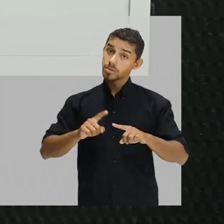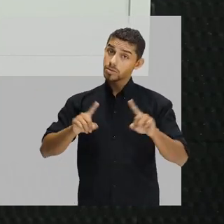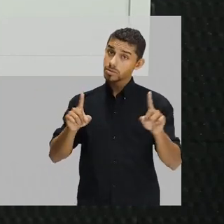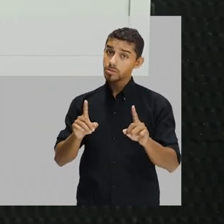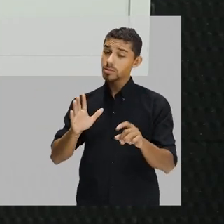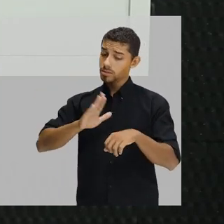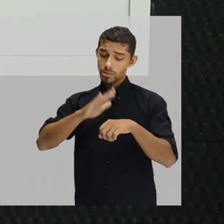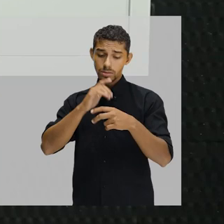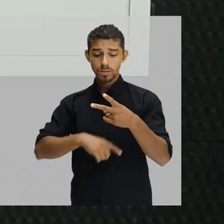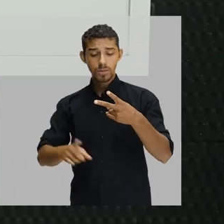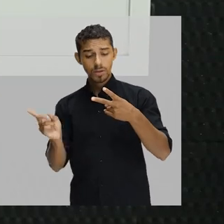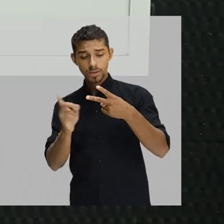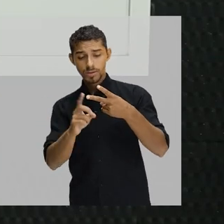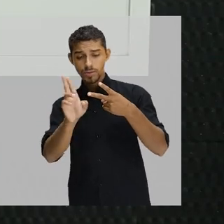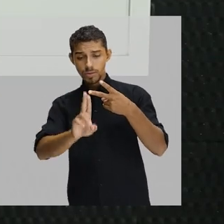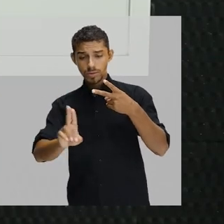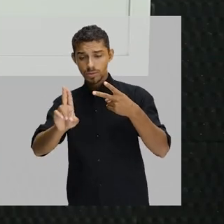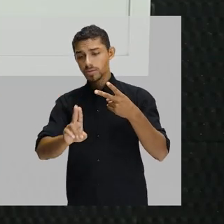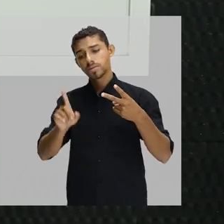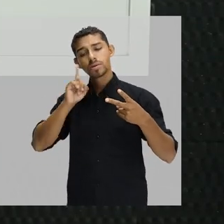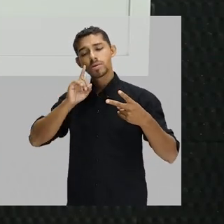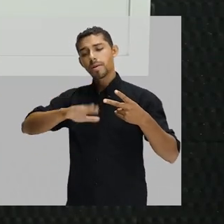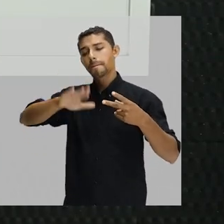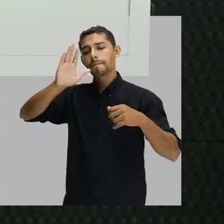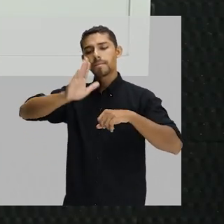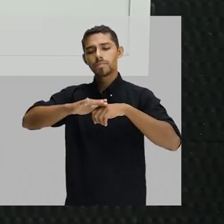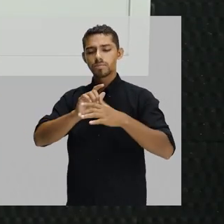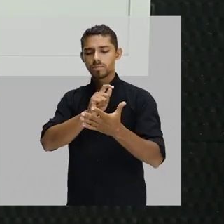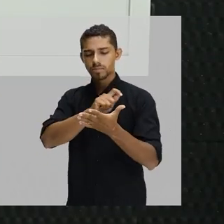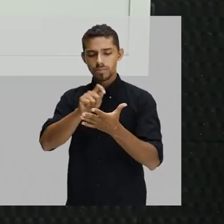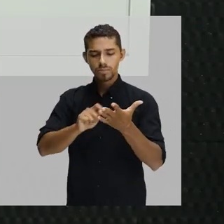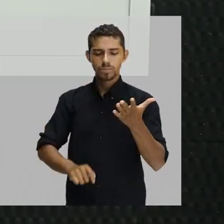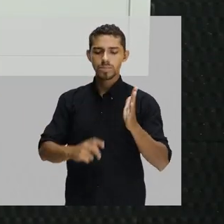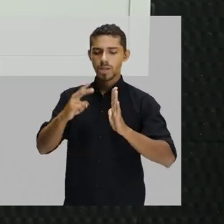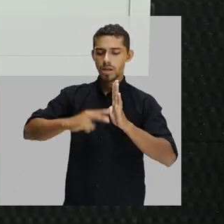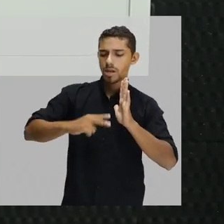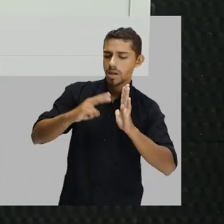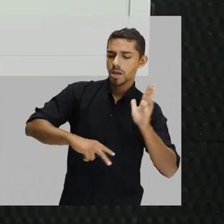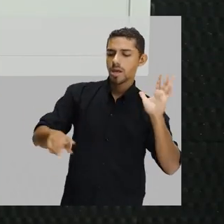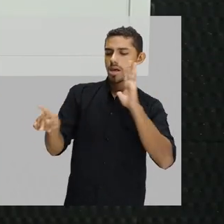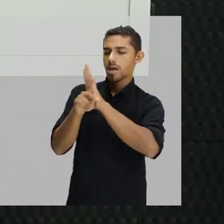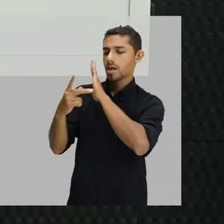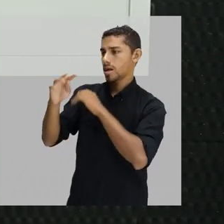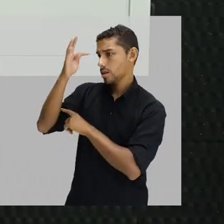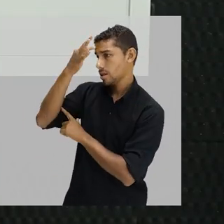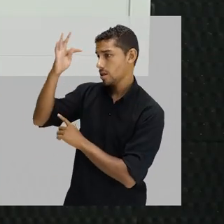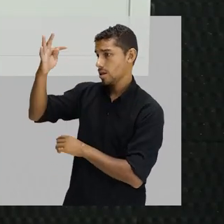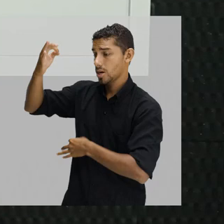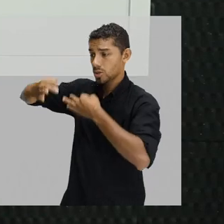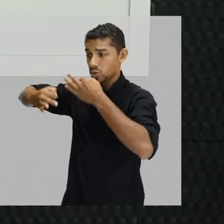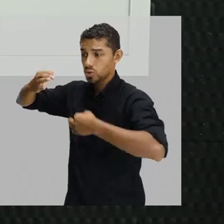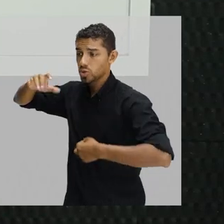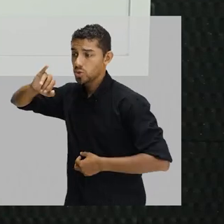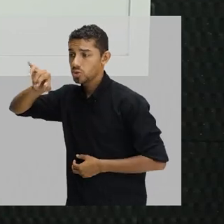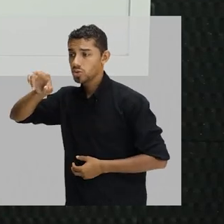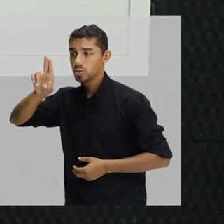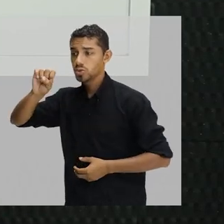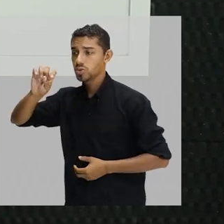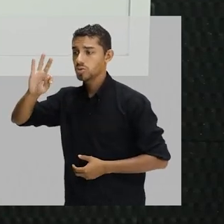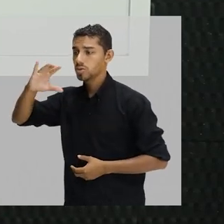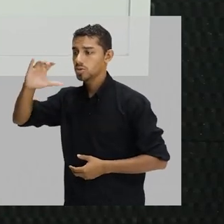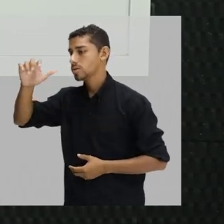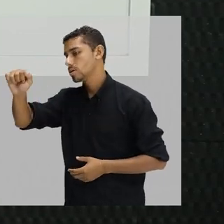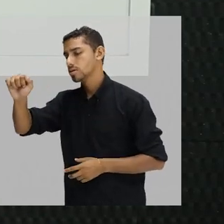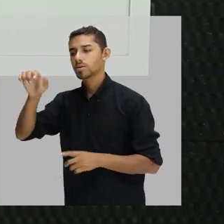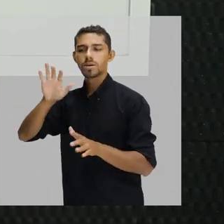é a mais hoje utilizada, mais escrita, lida. Até a própria teoria da justiça está tentando se irmanar com